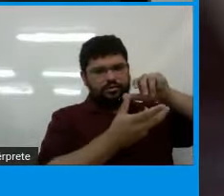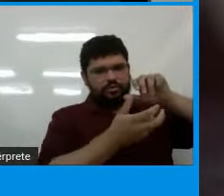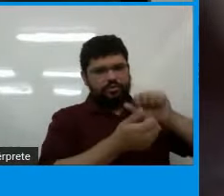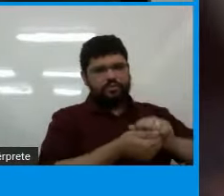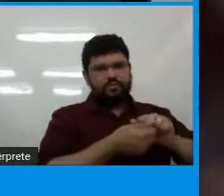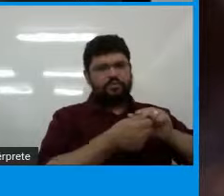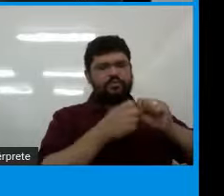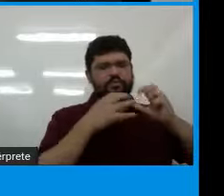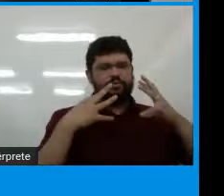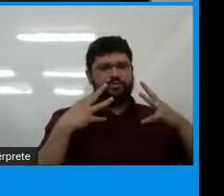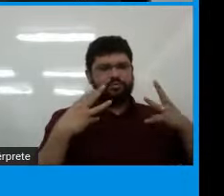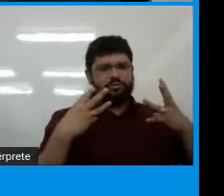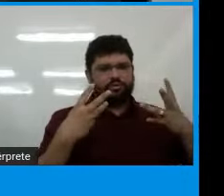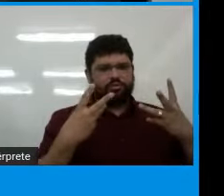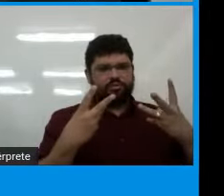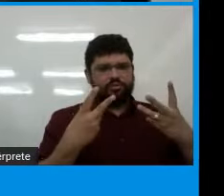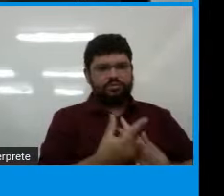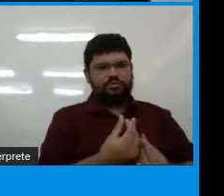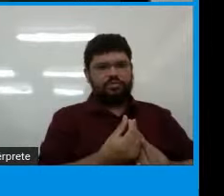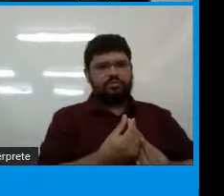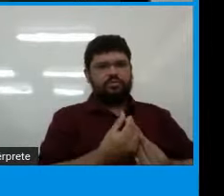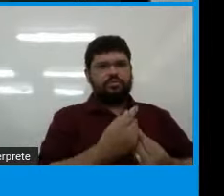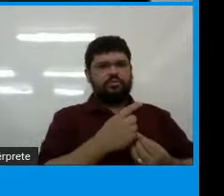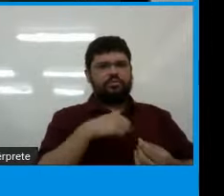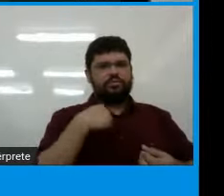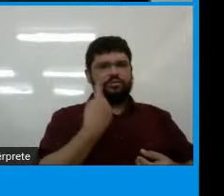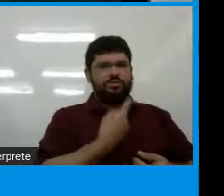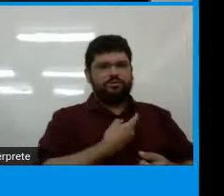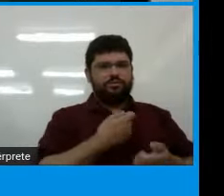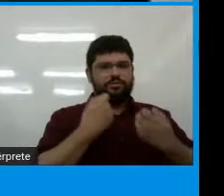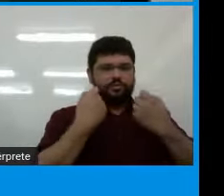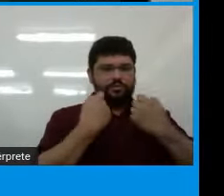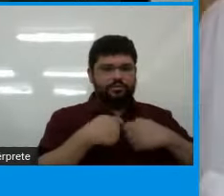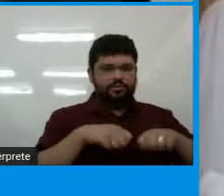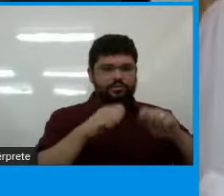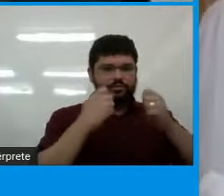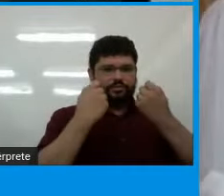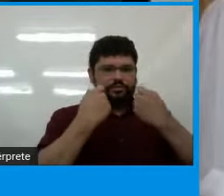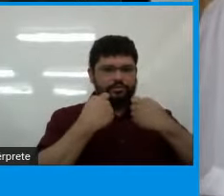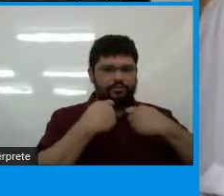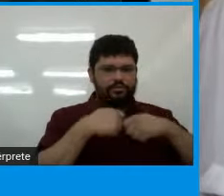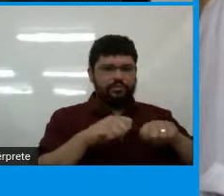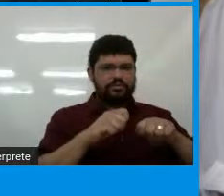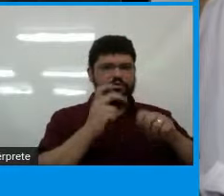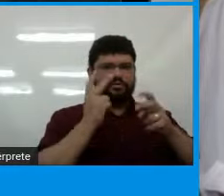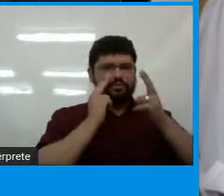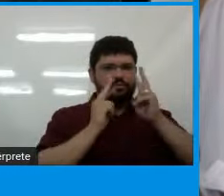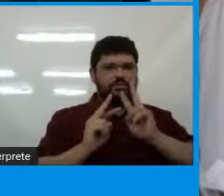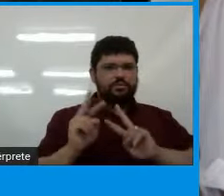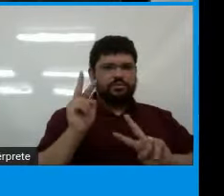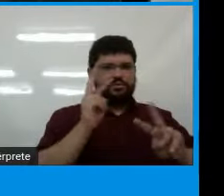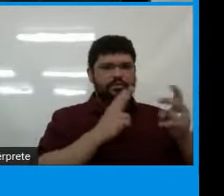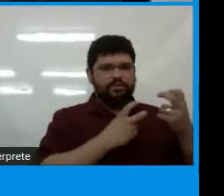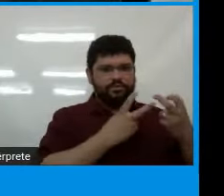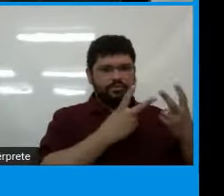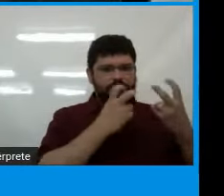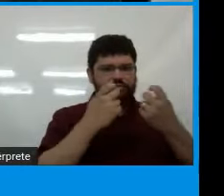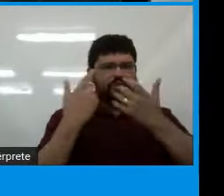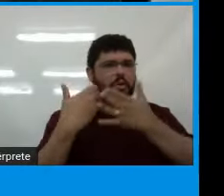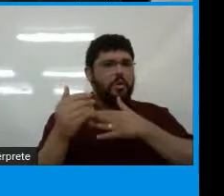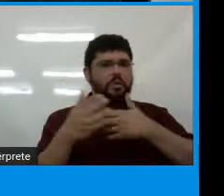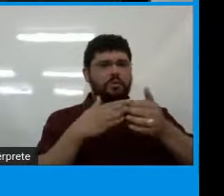Não para seguir em frente, mas para conseguir se manter no mesmo lugar. Uma caatinga ou cerrado, quando pega